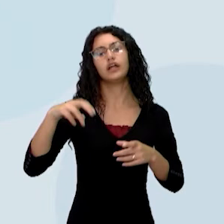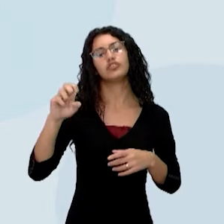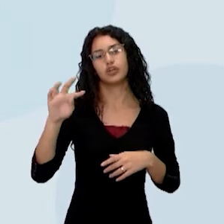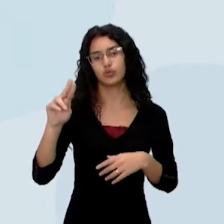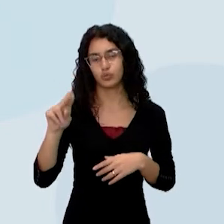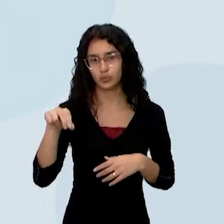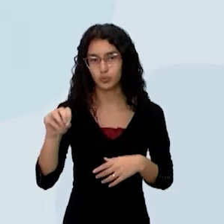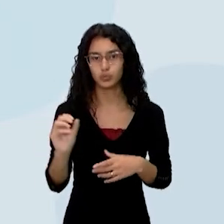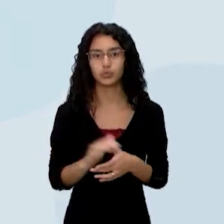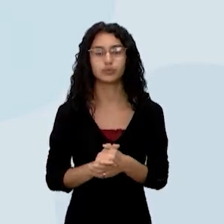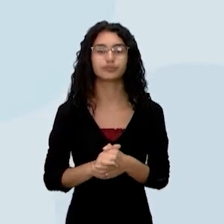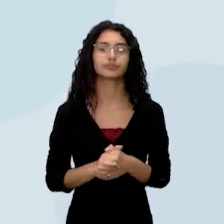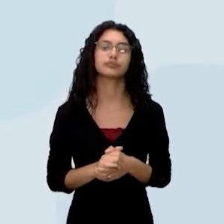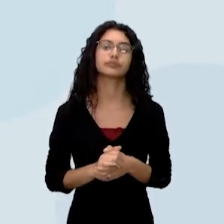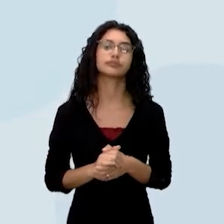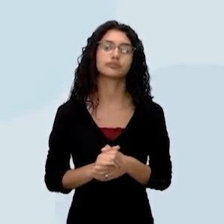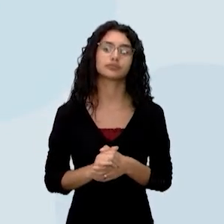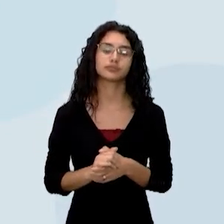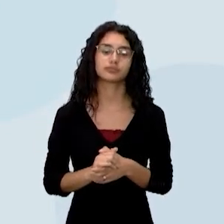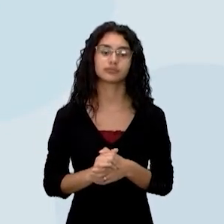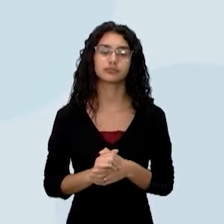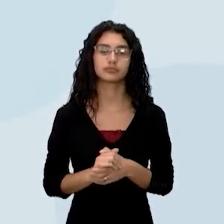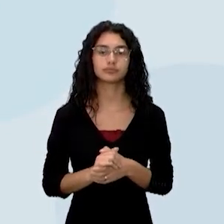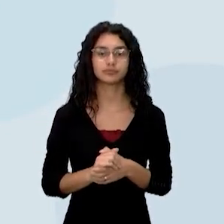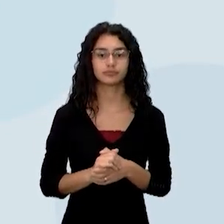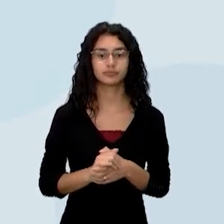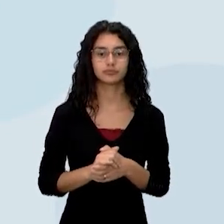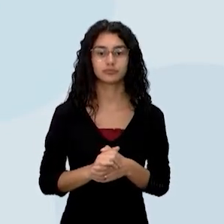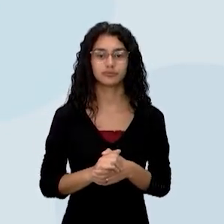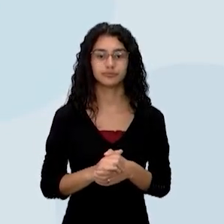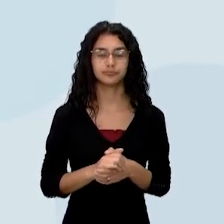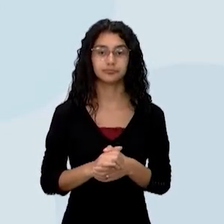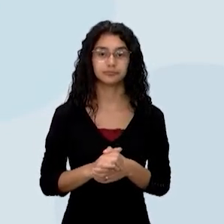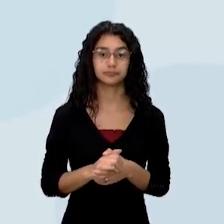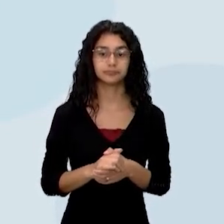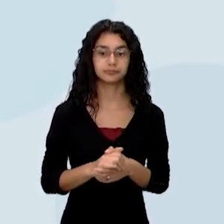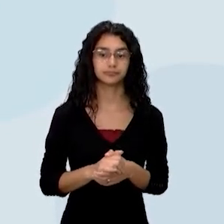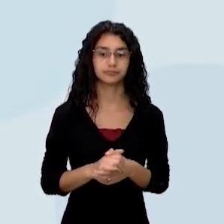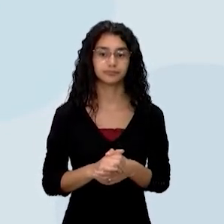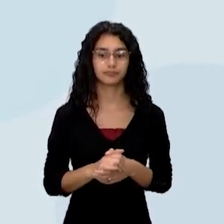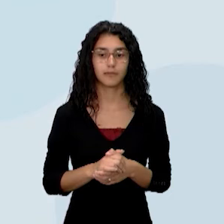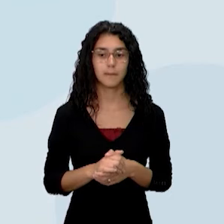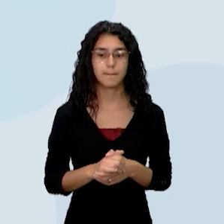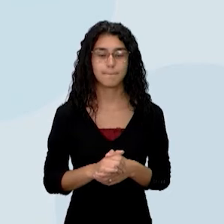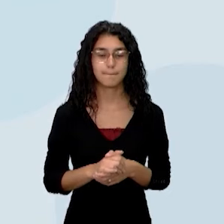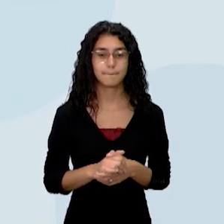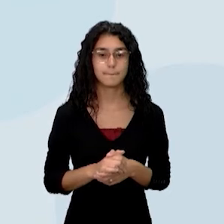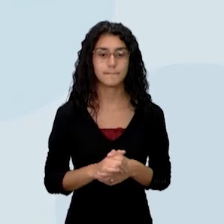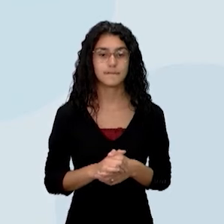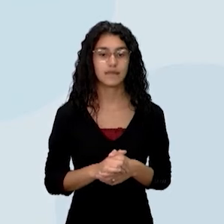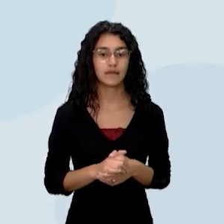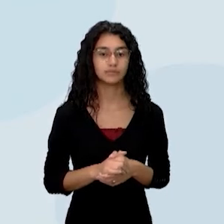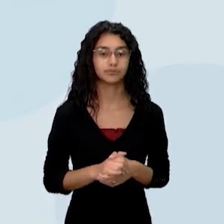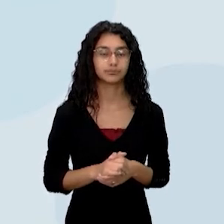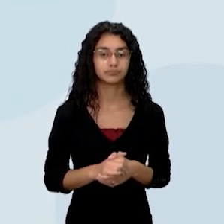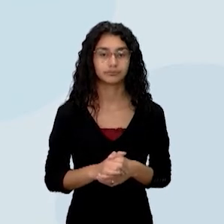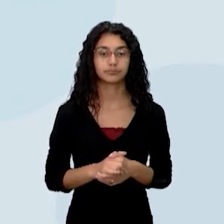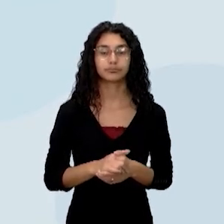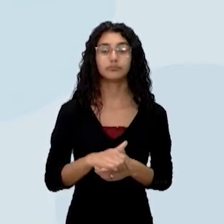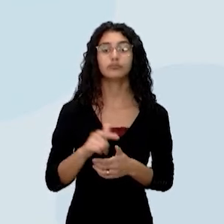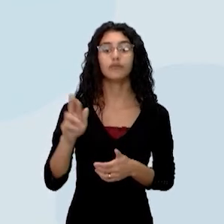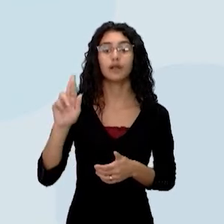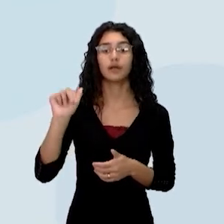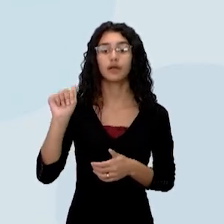caso, tem o tridente, né? Tridente, exatamente. Beleza. Aí, olha lá, a densidade de Netuno já